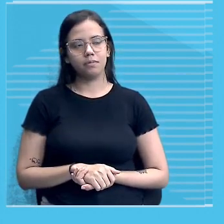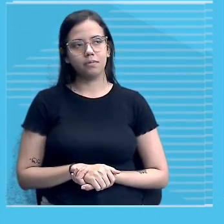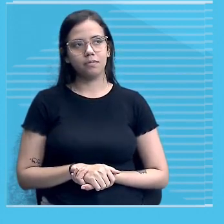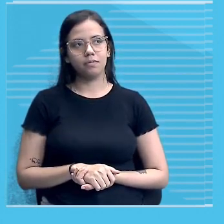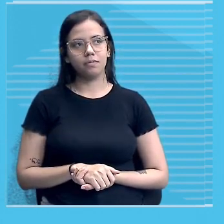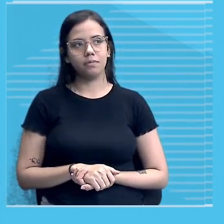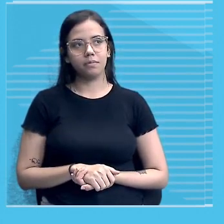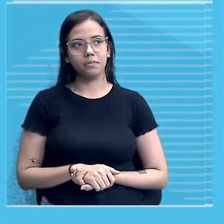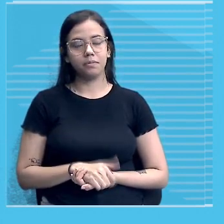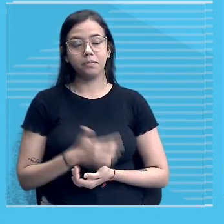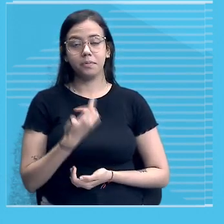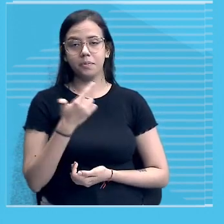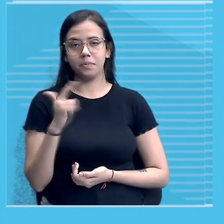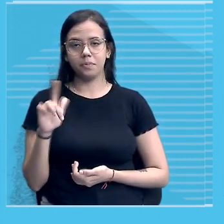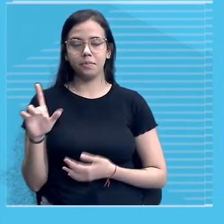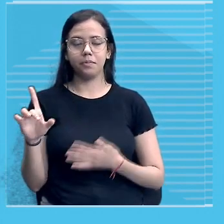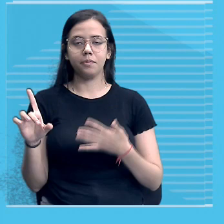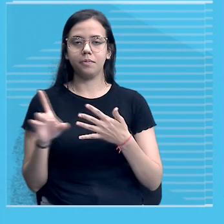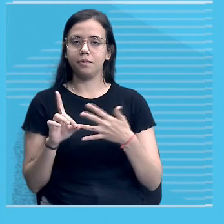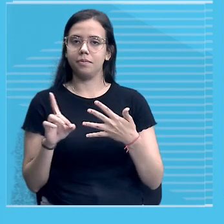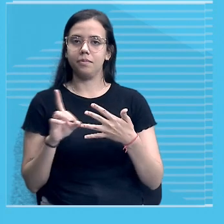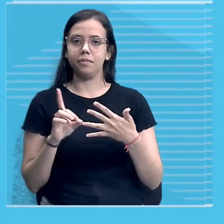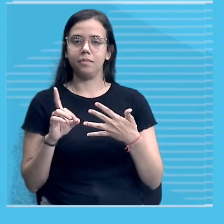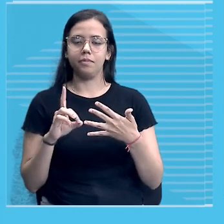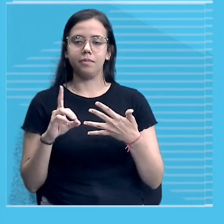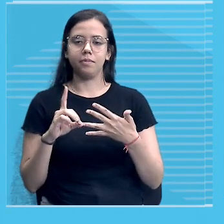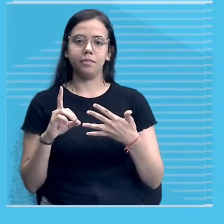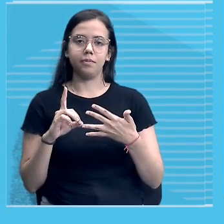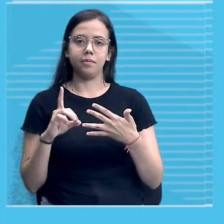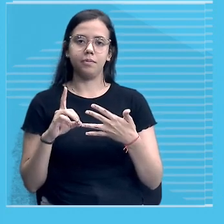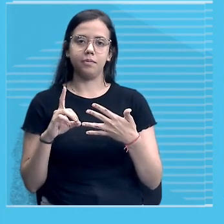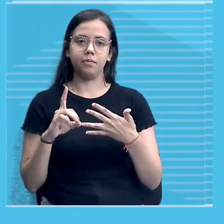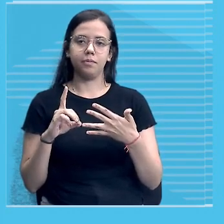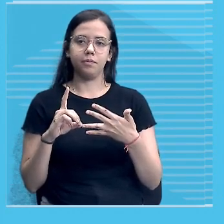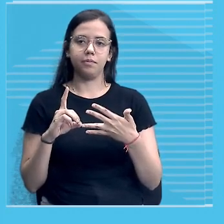e olha esse outro aqui ó e